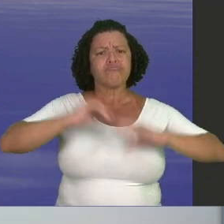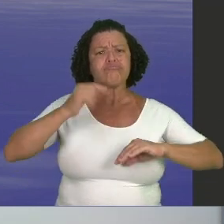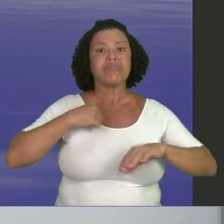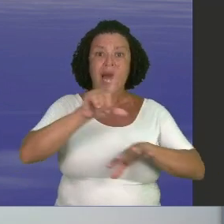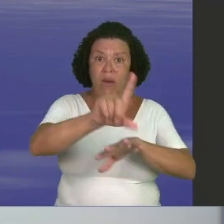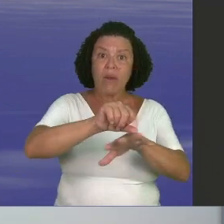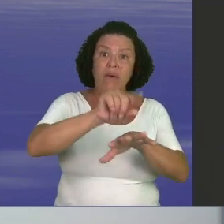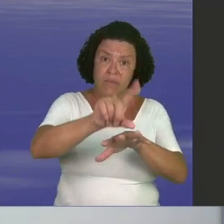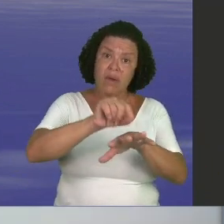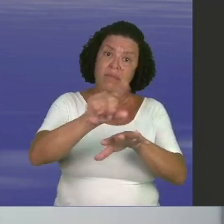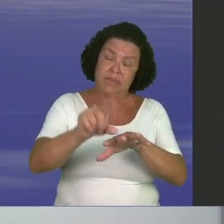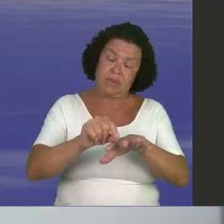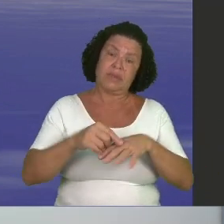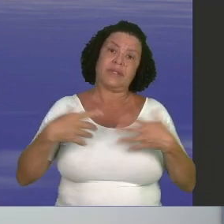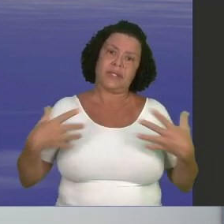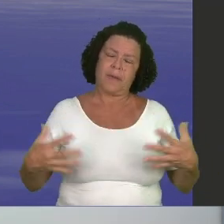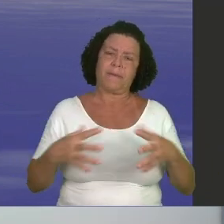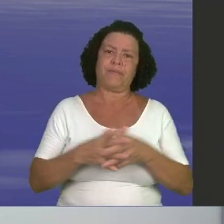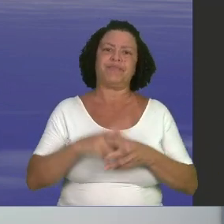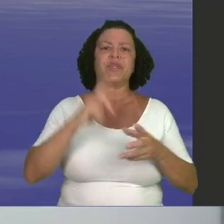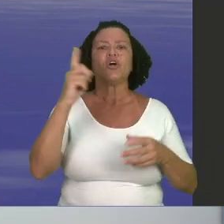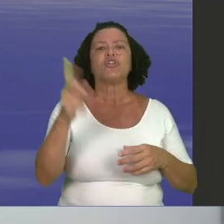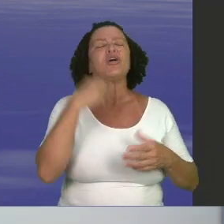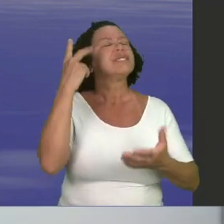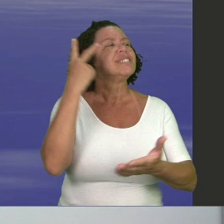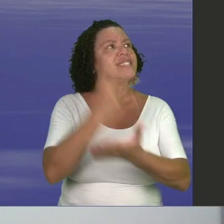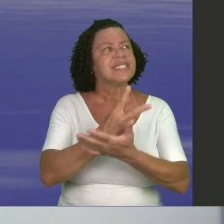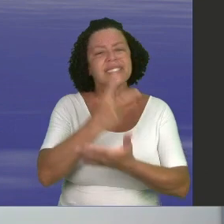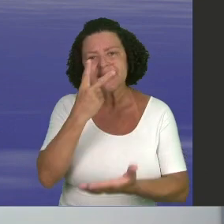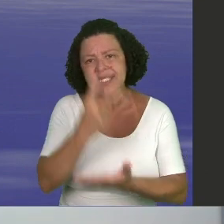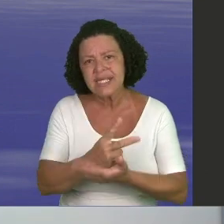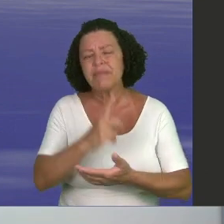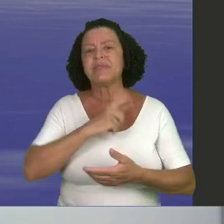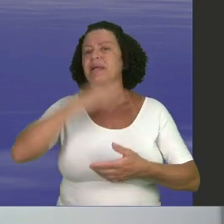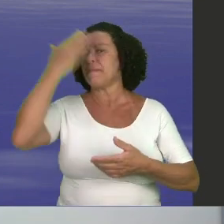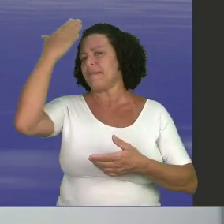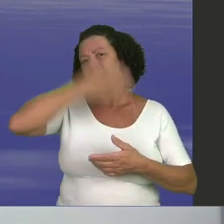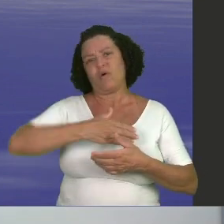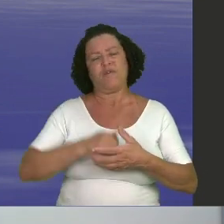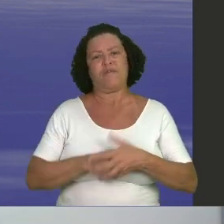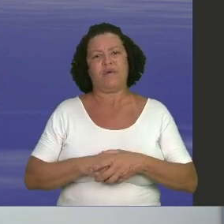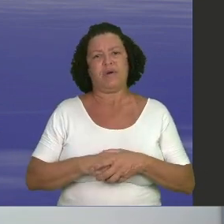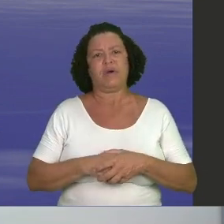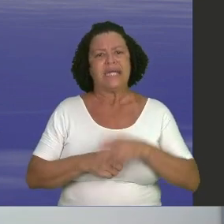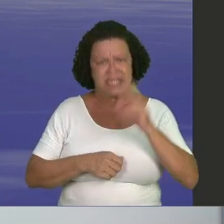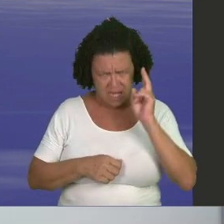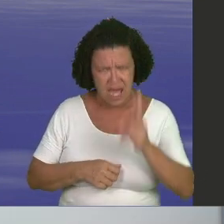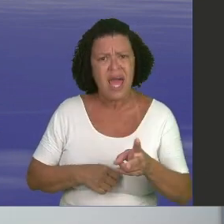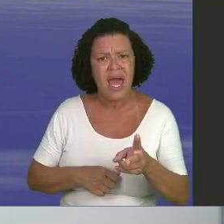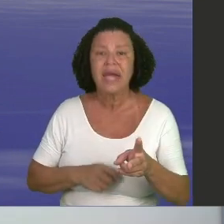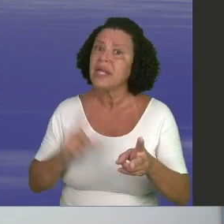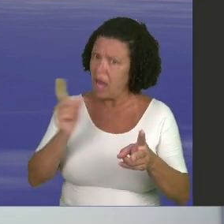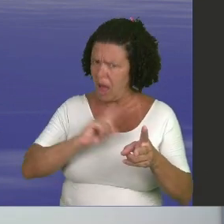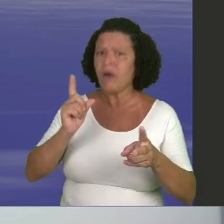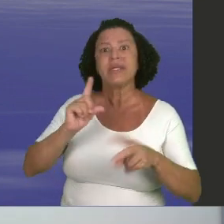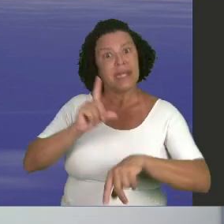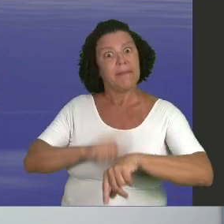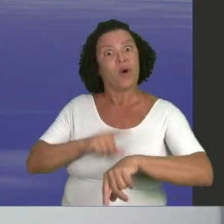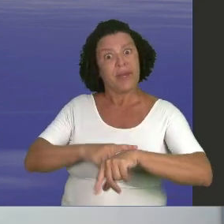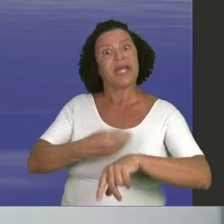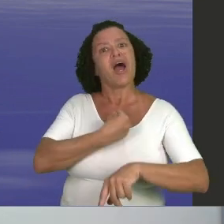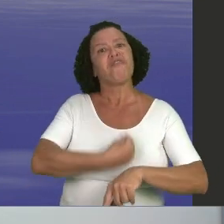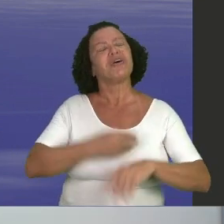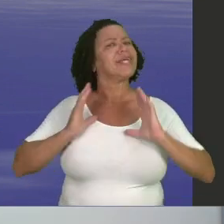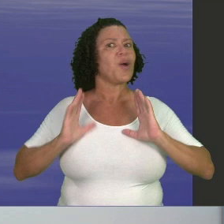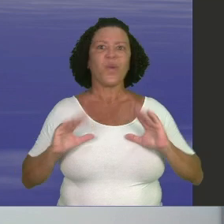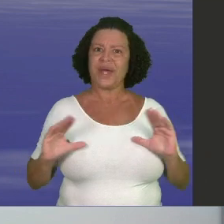livre-arbítrio. Então, nós vamos passar sempre por provas? Não. Vamos ter momentos na vida mais